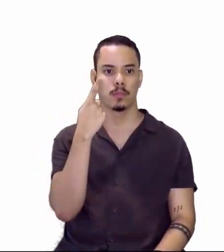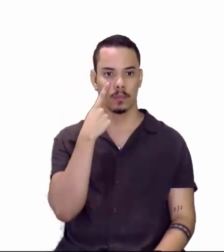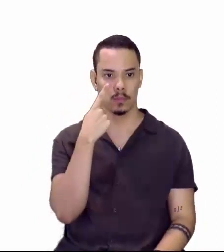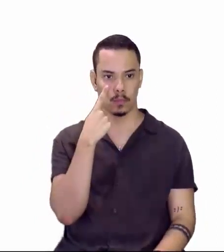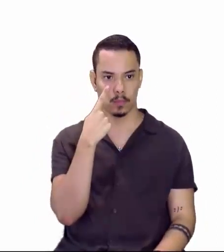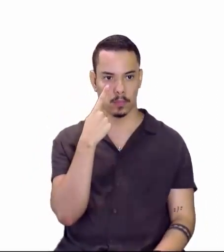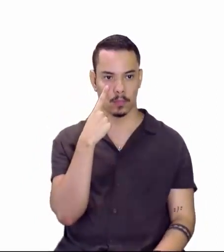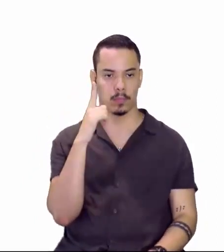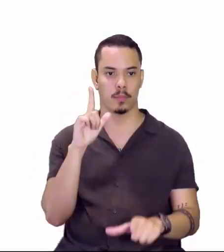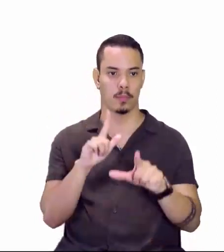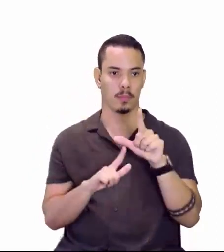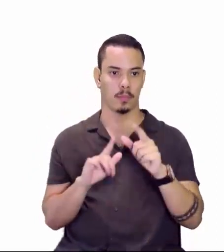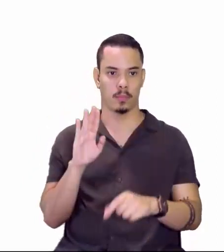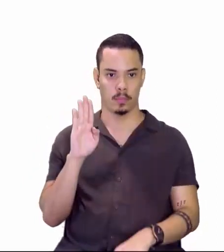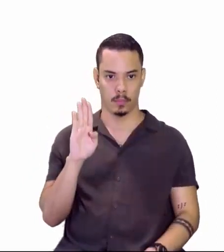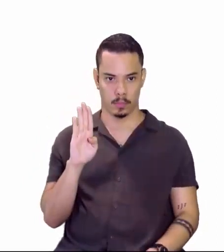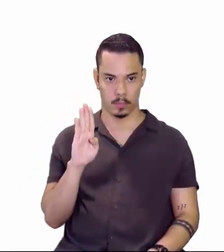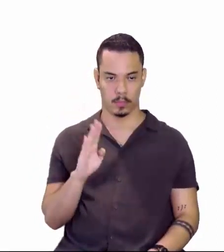Na letra B,